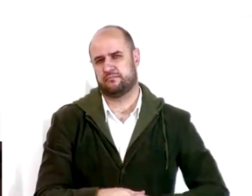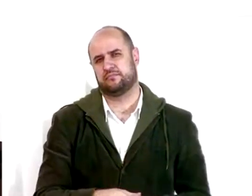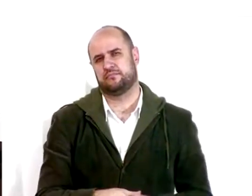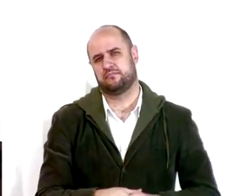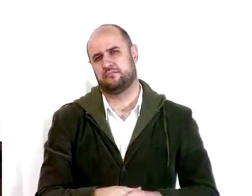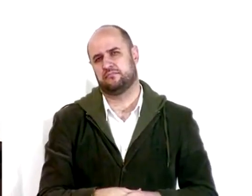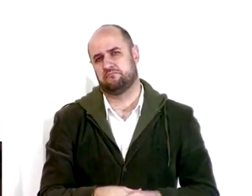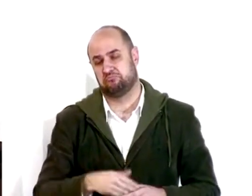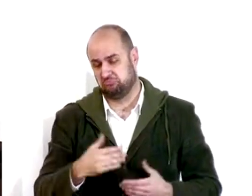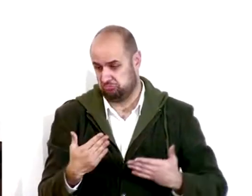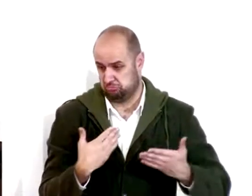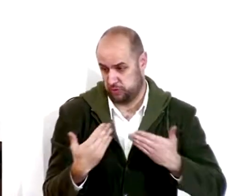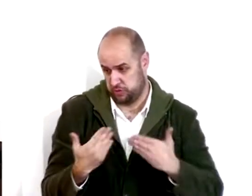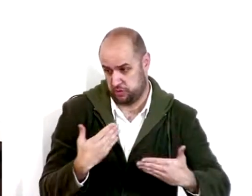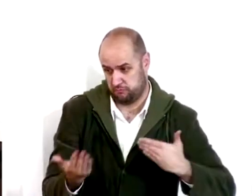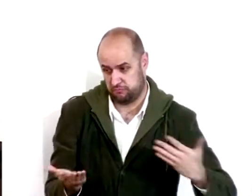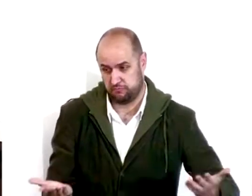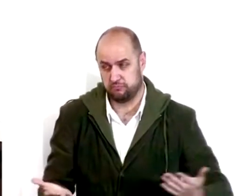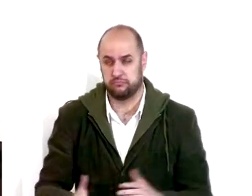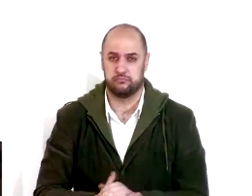Num relacionamento?